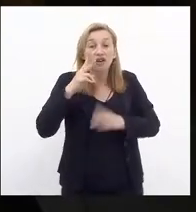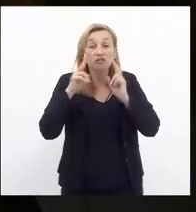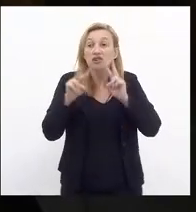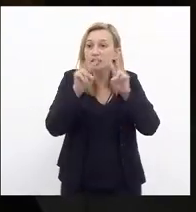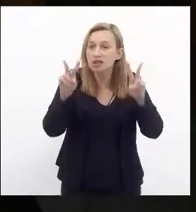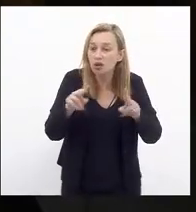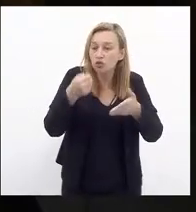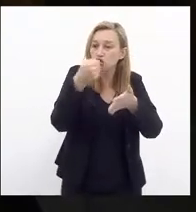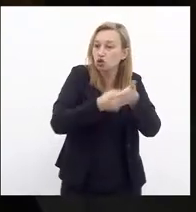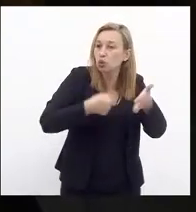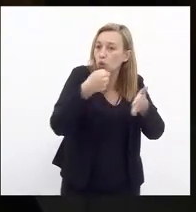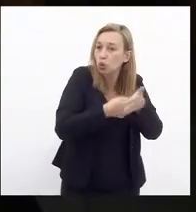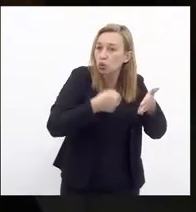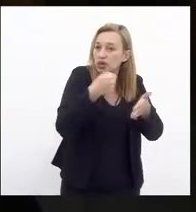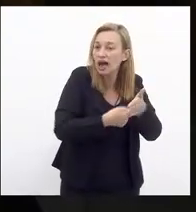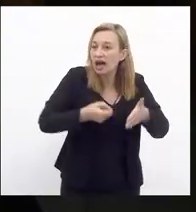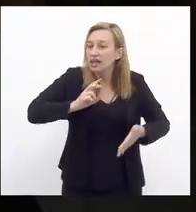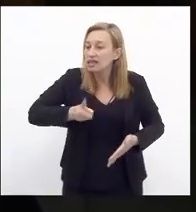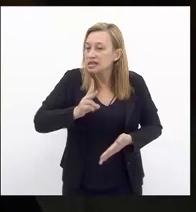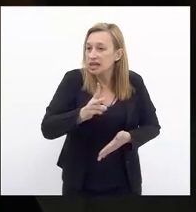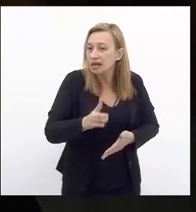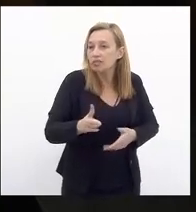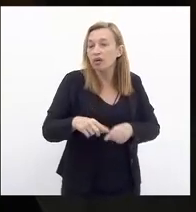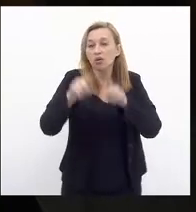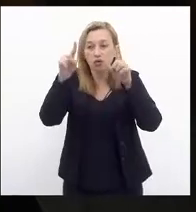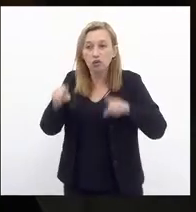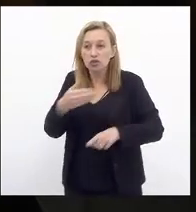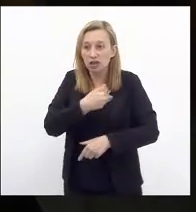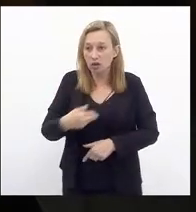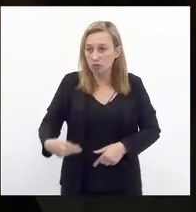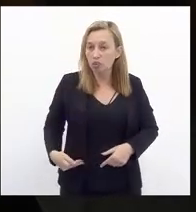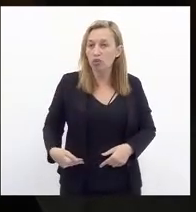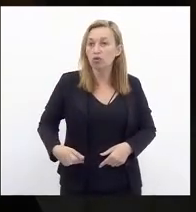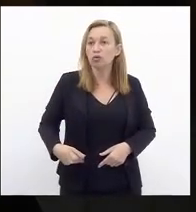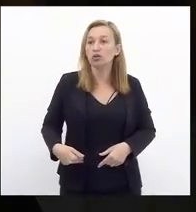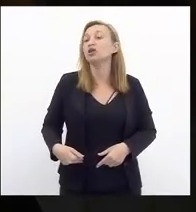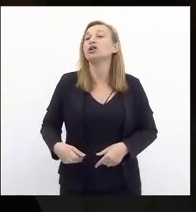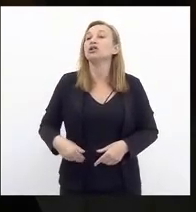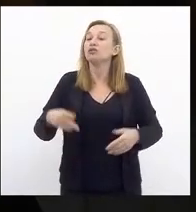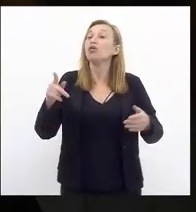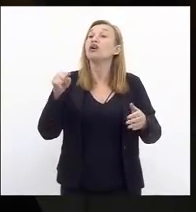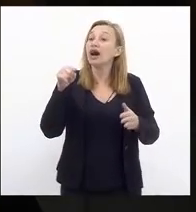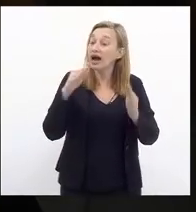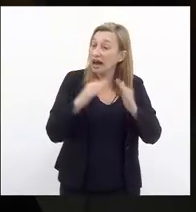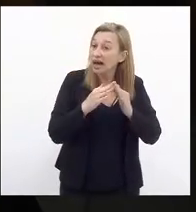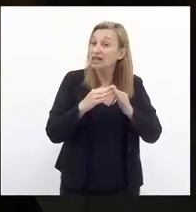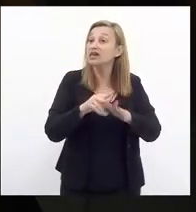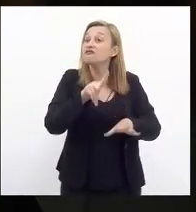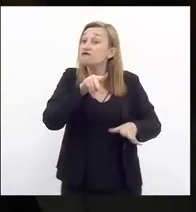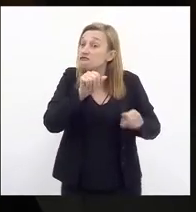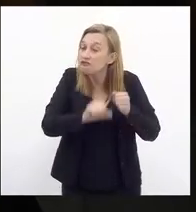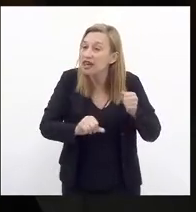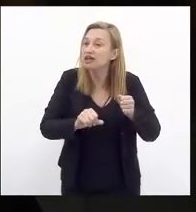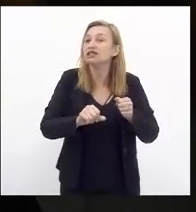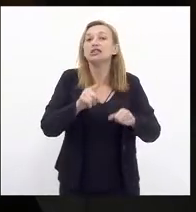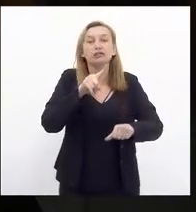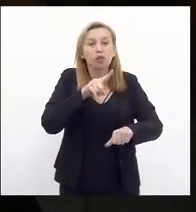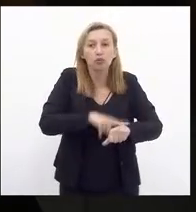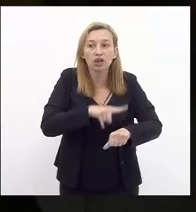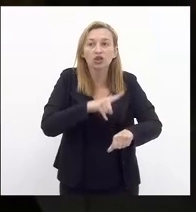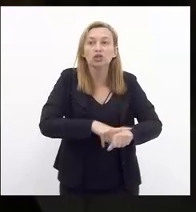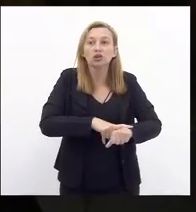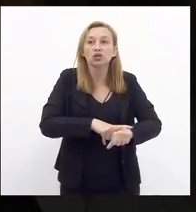vista de lutar sempre pelo funcionalismo público e foi o que essa casa seja um esse